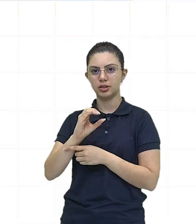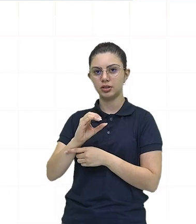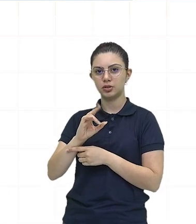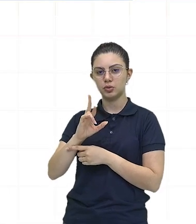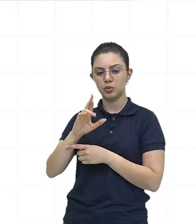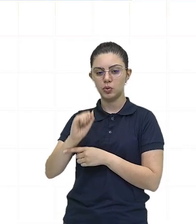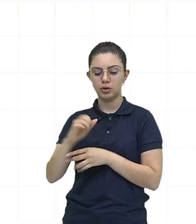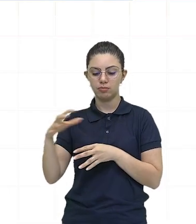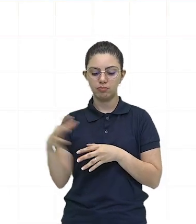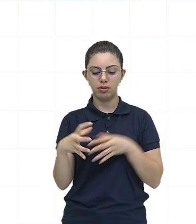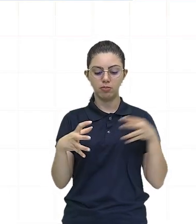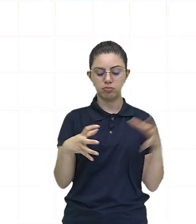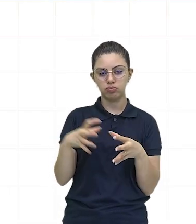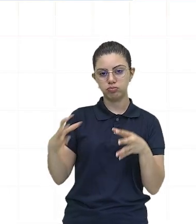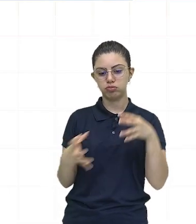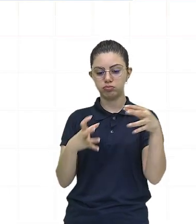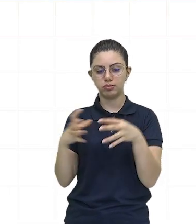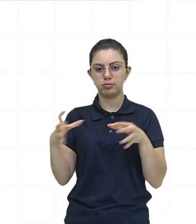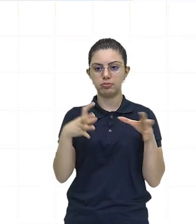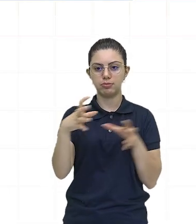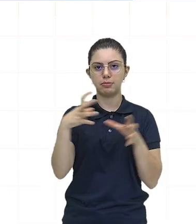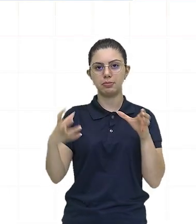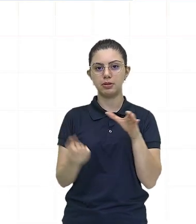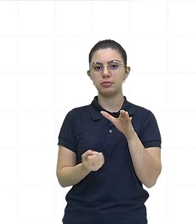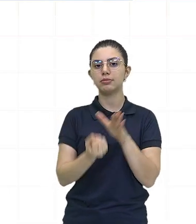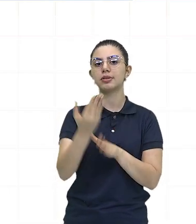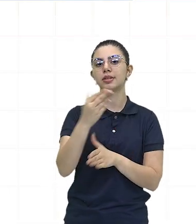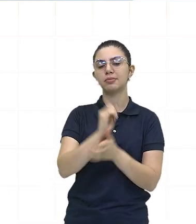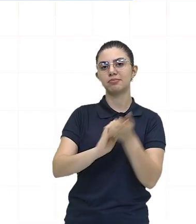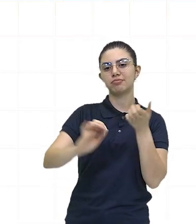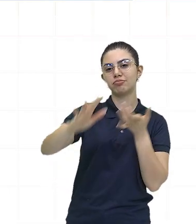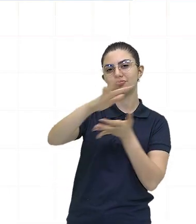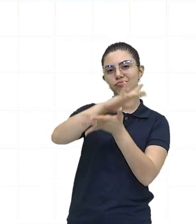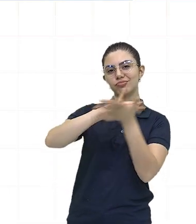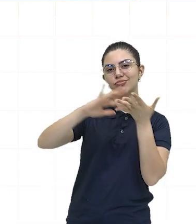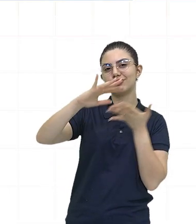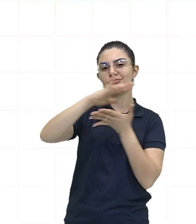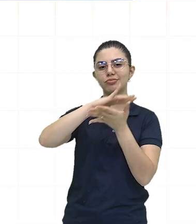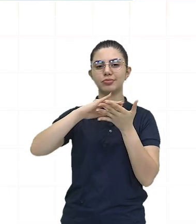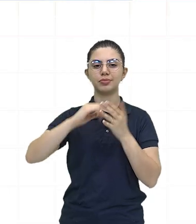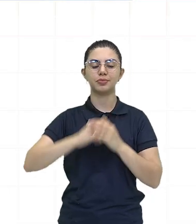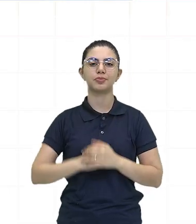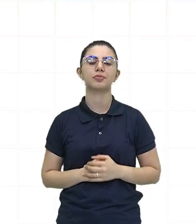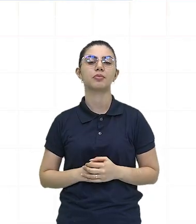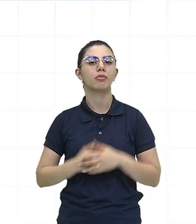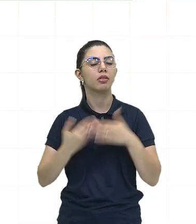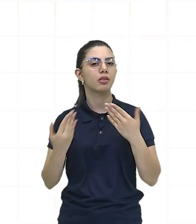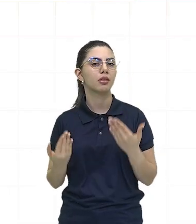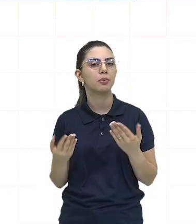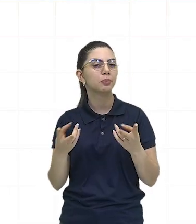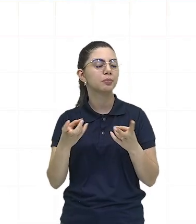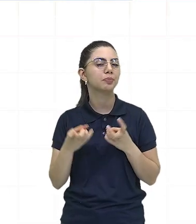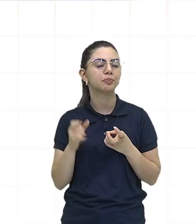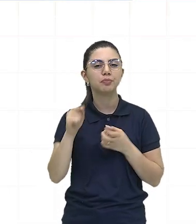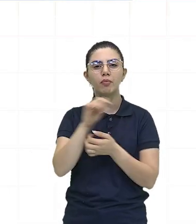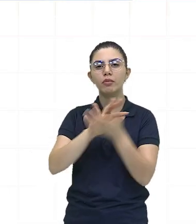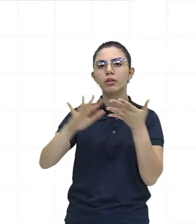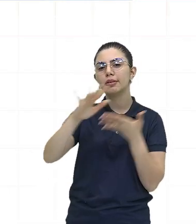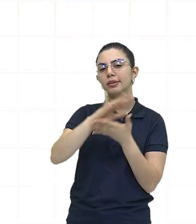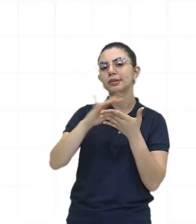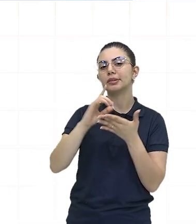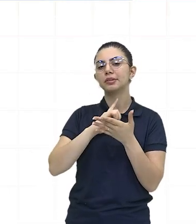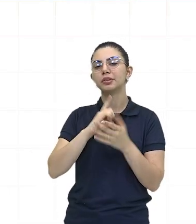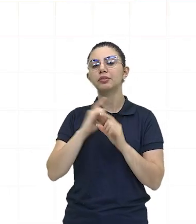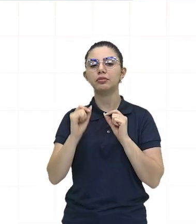jovem, formando ali a nossa Via Láctea, que foi se formando ao longo do tempo. Então, ela passou ali nesse processo